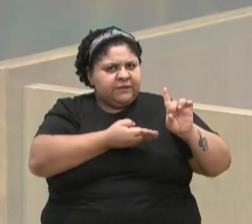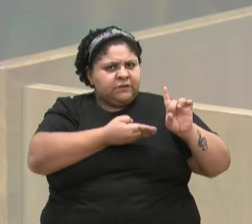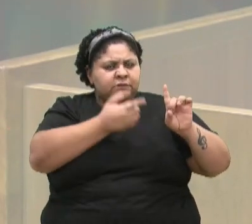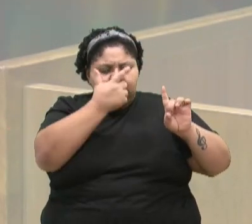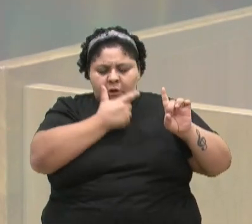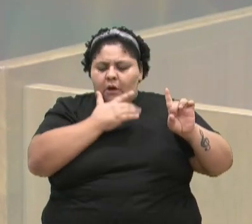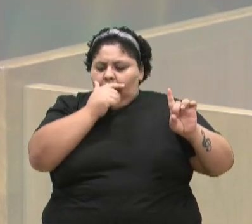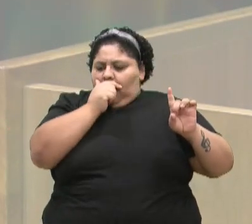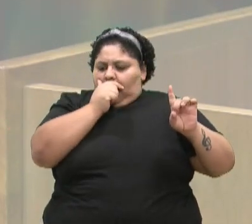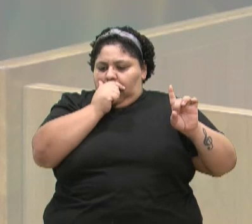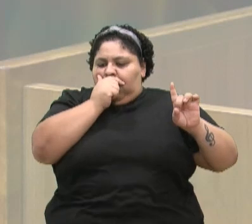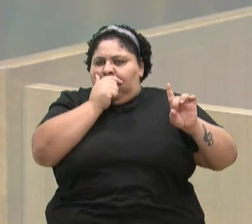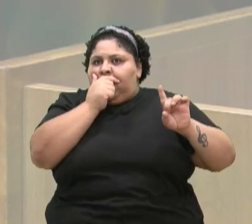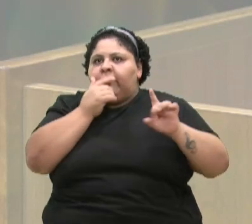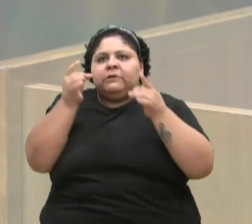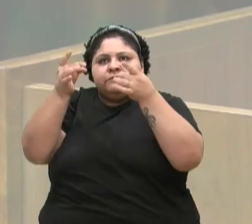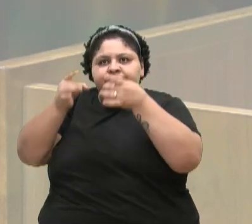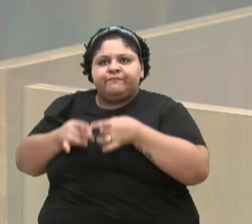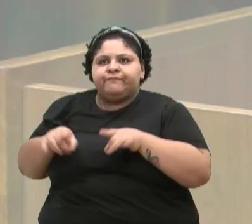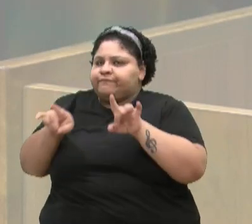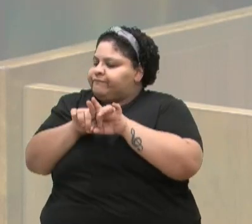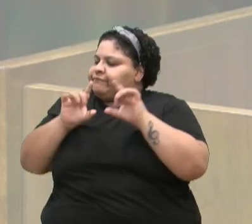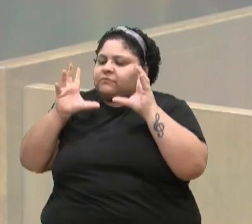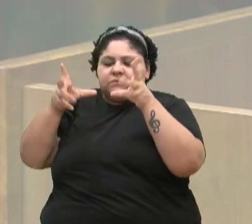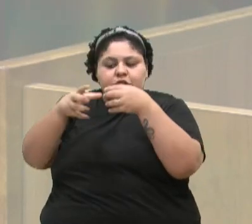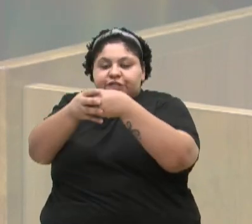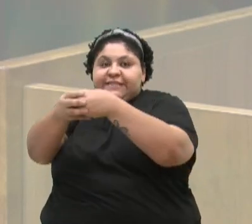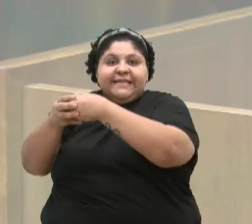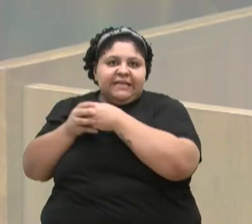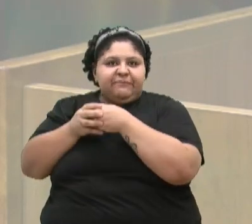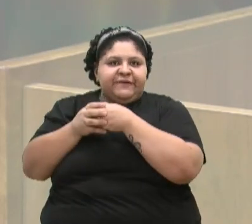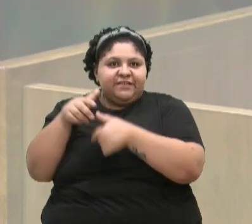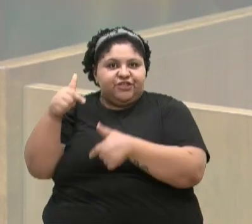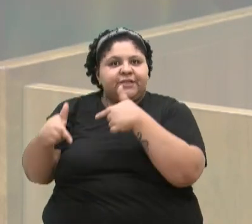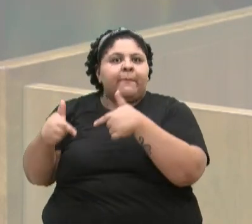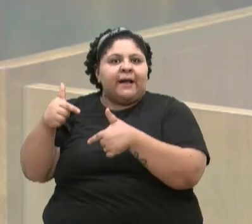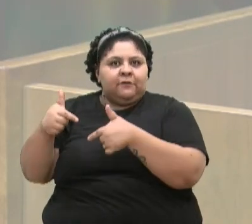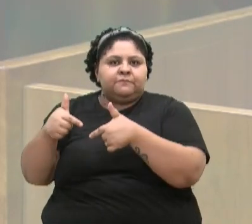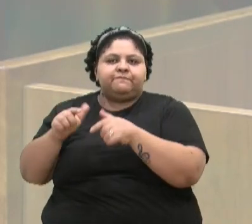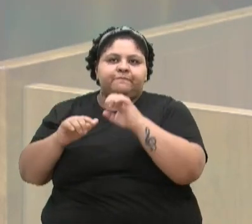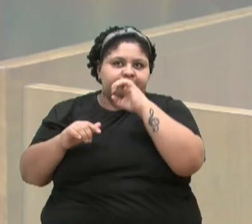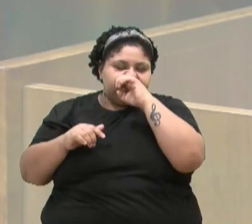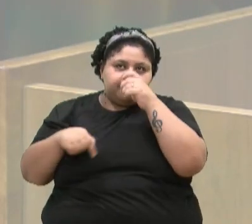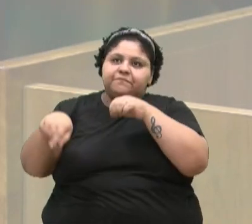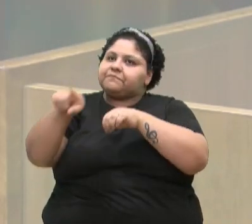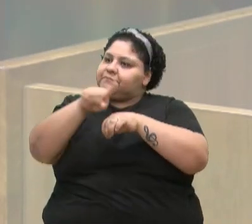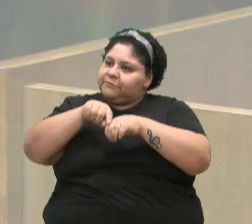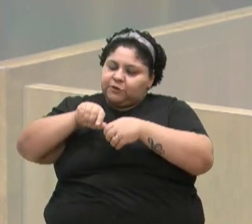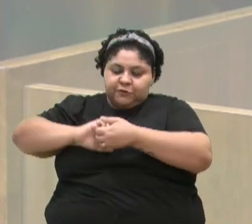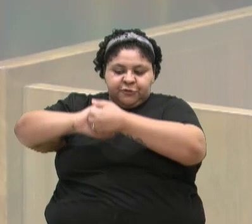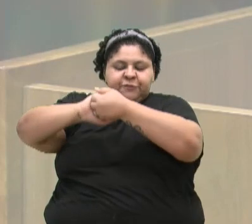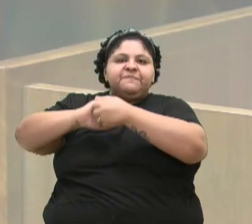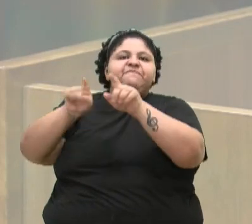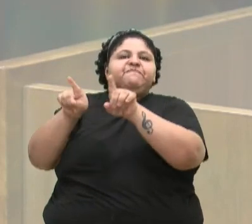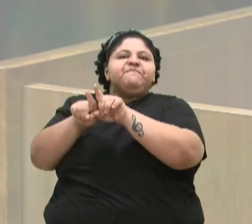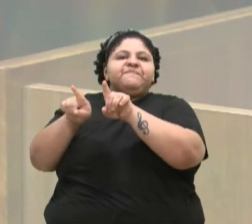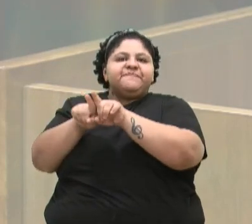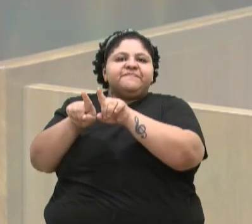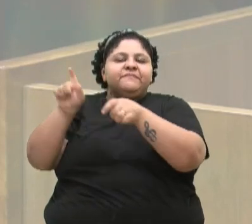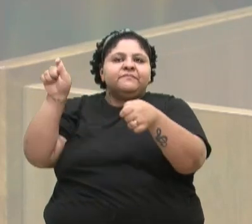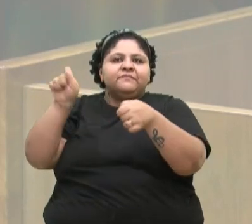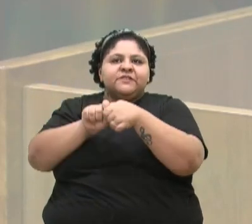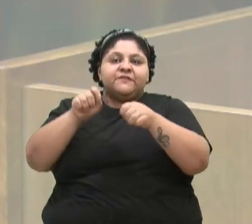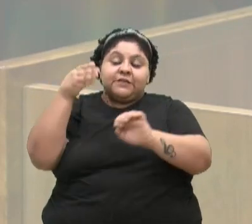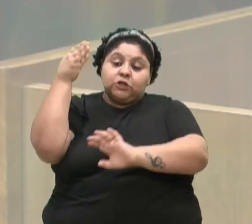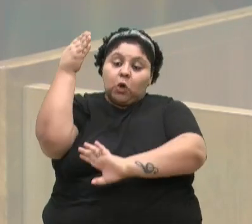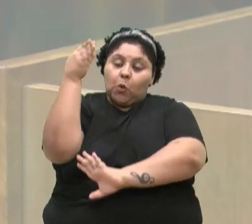E, de forma muito especial, agradeço a toda a nossa equipe e os nossos parceiros, que fazem com que o